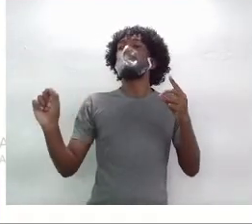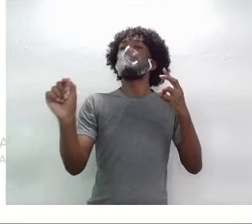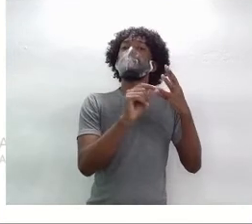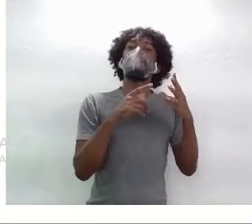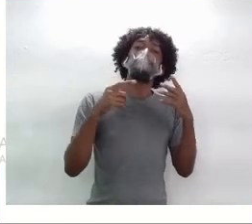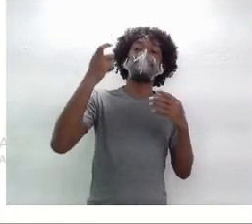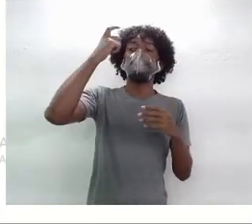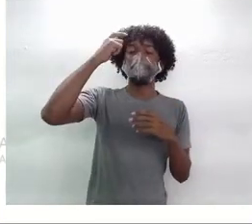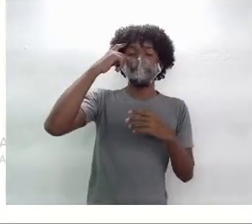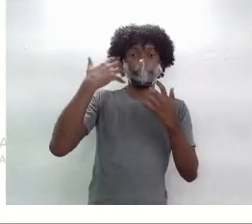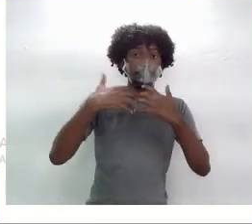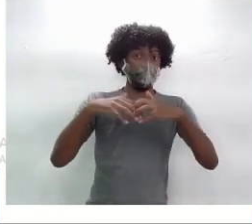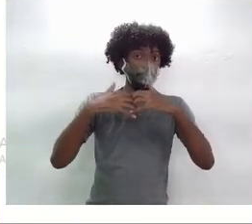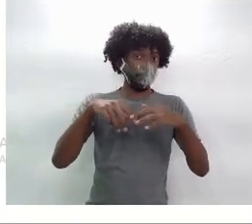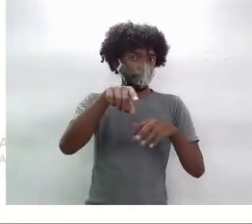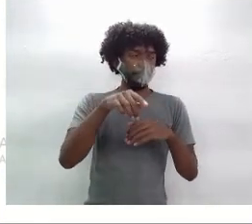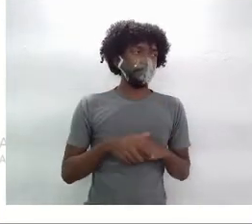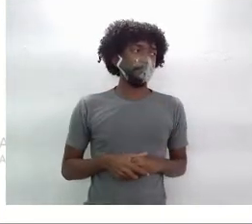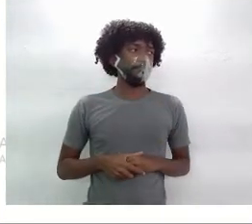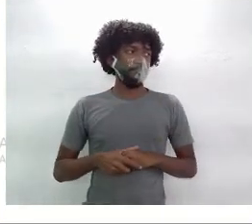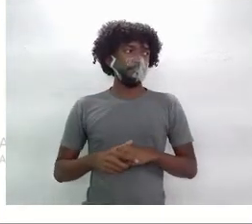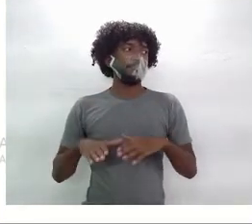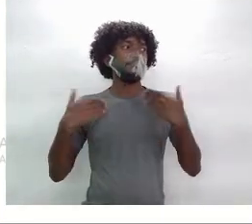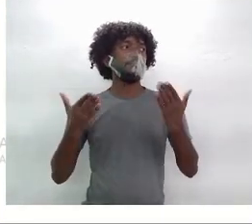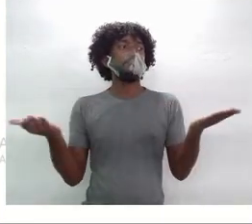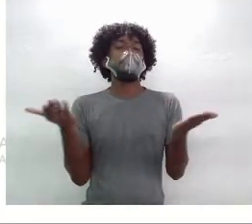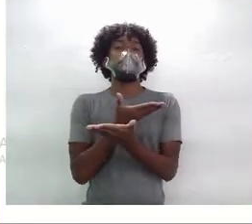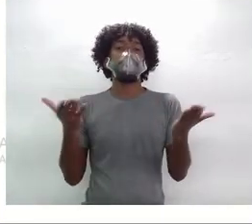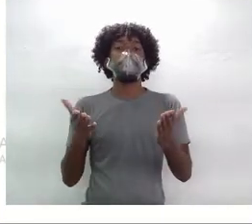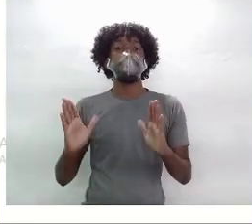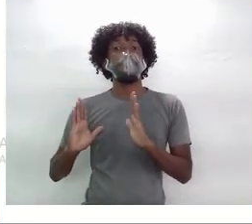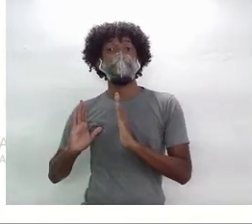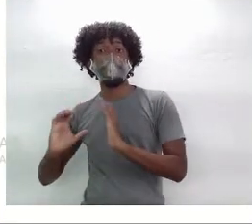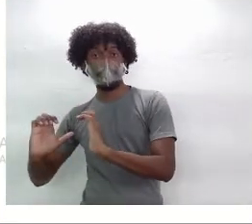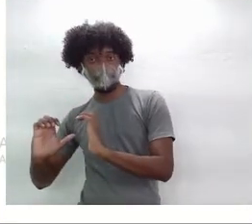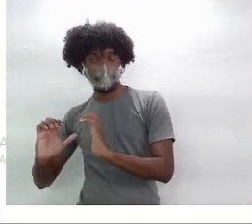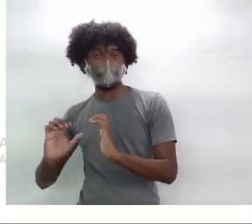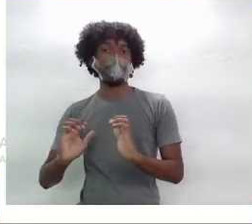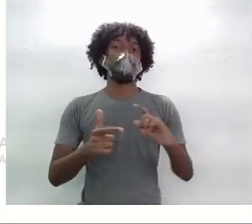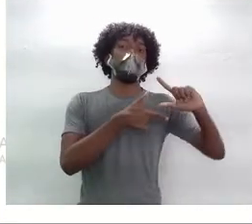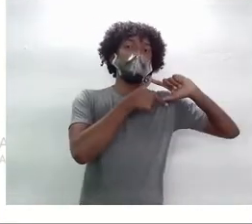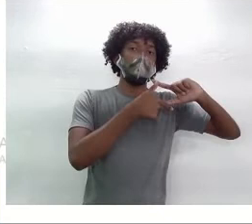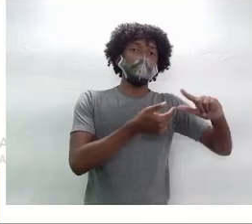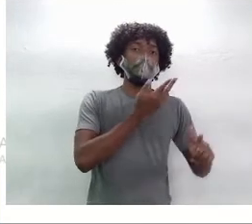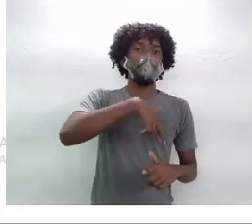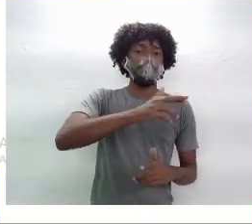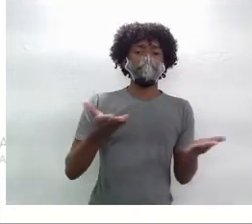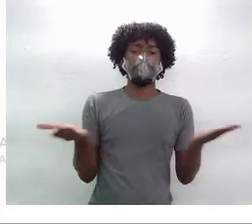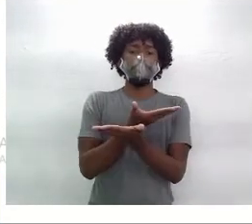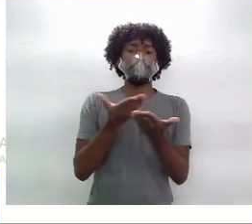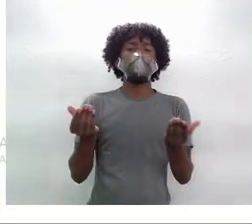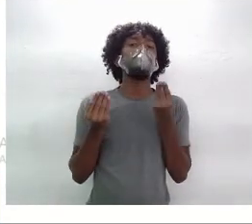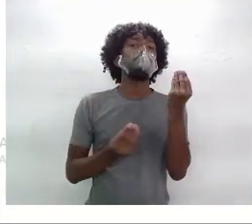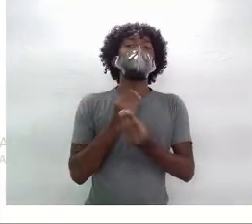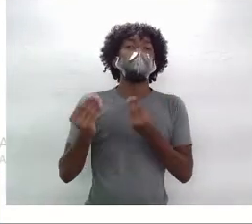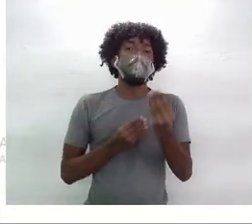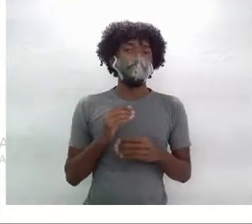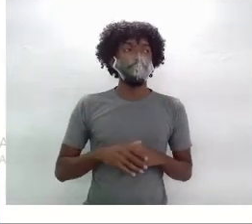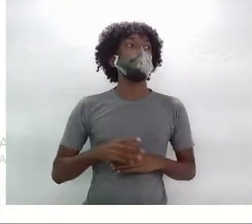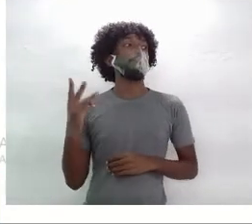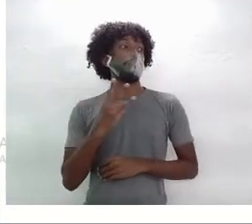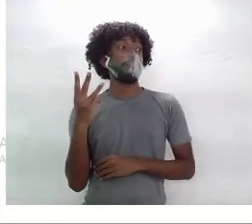Pensem, certo? Segundo, qual a relação entre ética e a tradição religiosa?